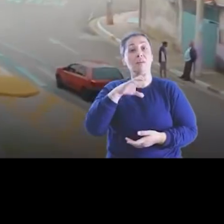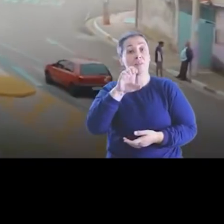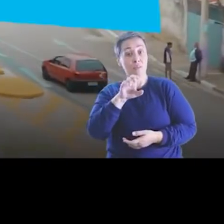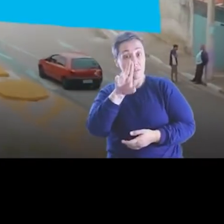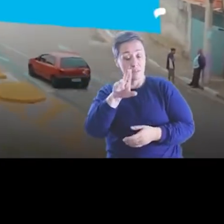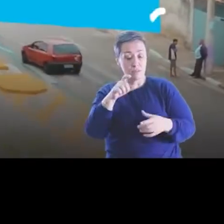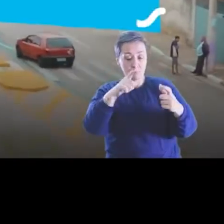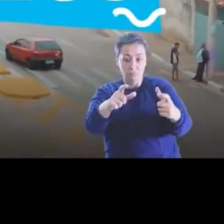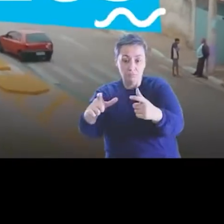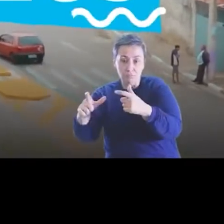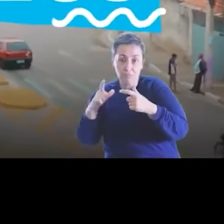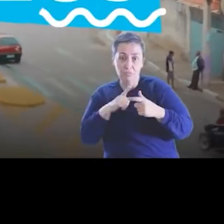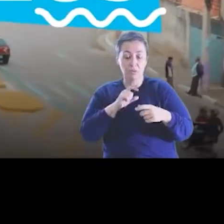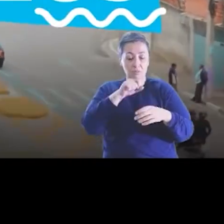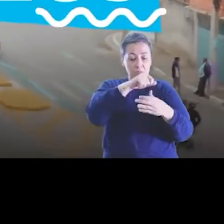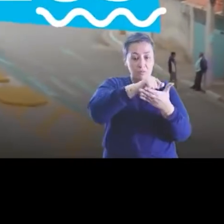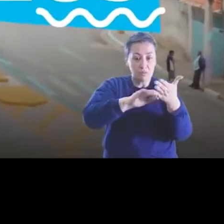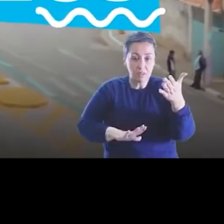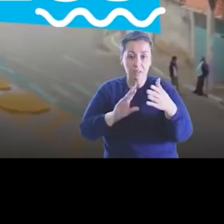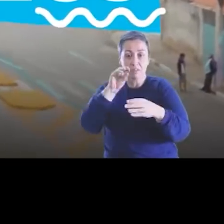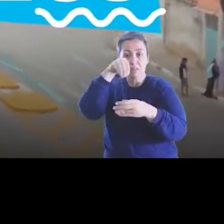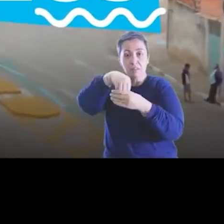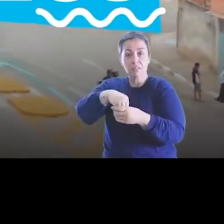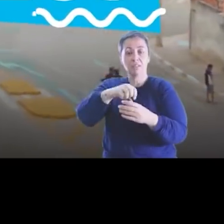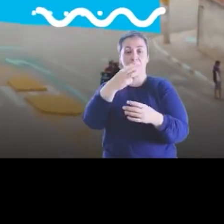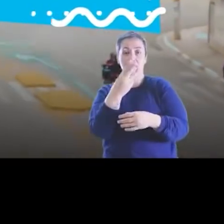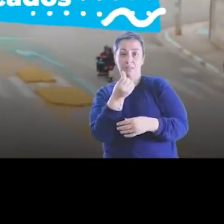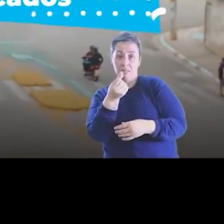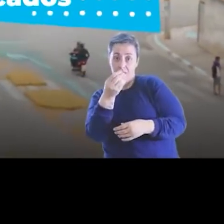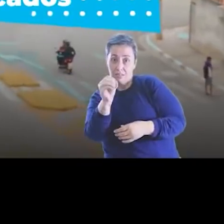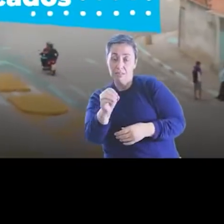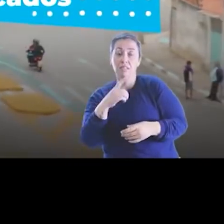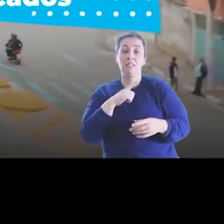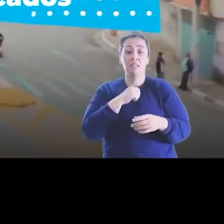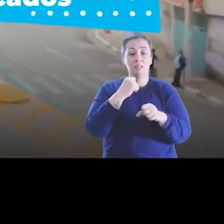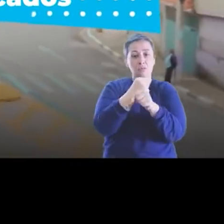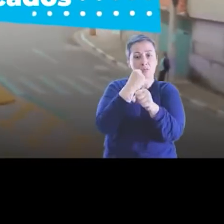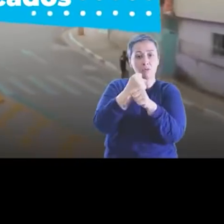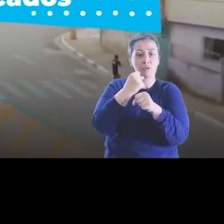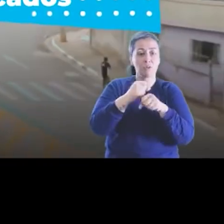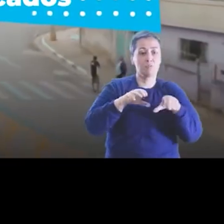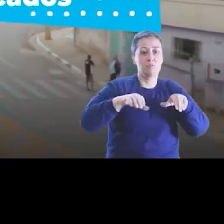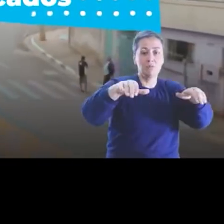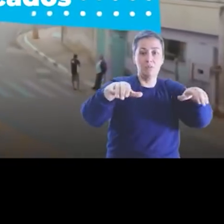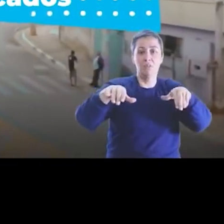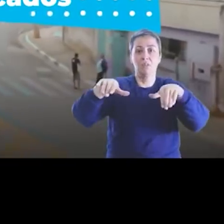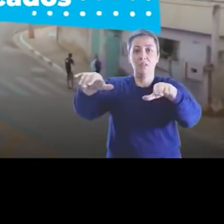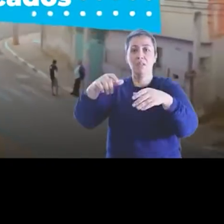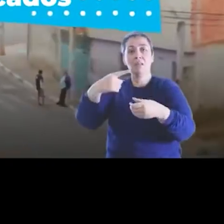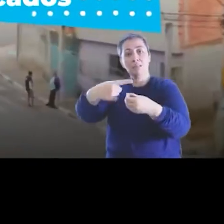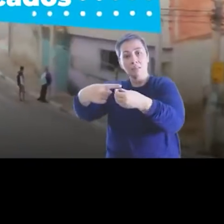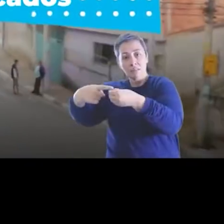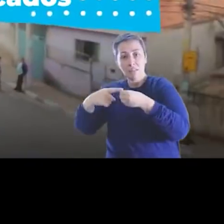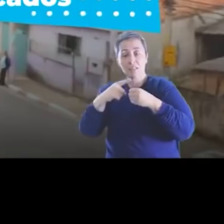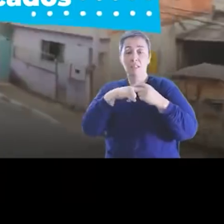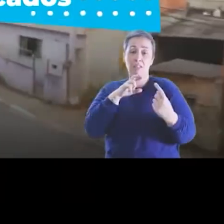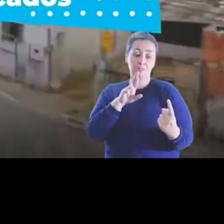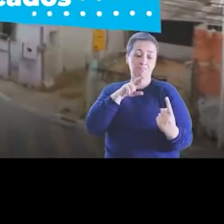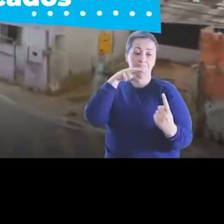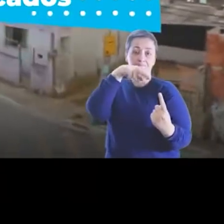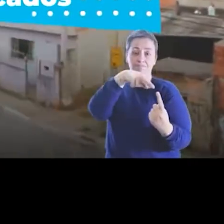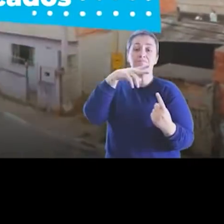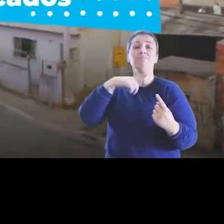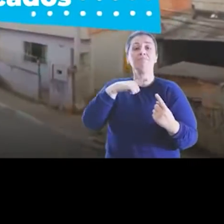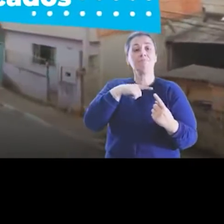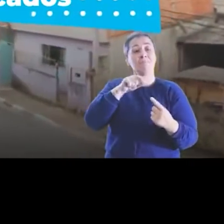Os céus são espaços que abrigam as ações da Escola 360. Construídos em regiões periféricas da cidade, eles são referência